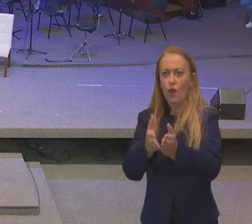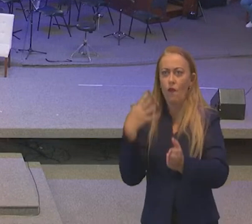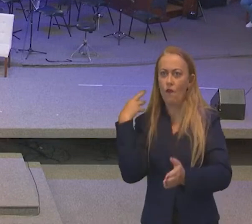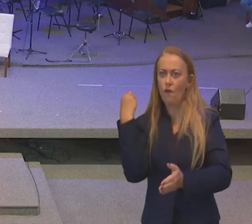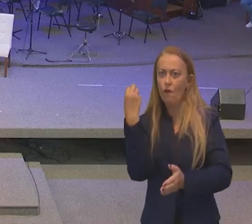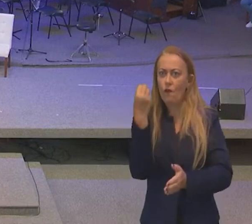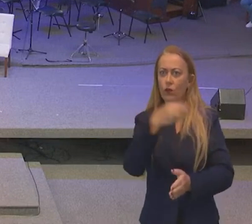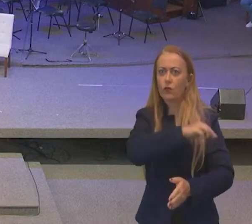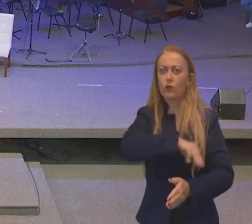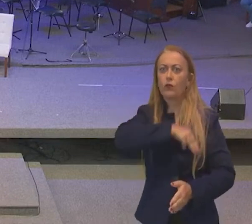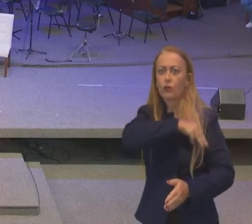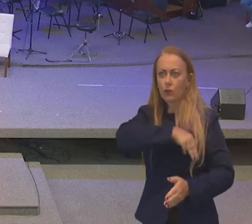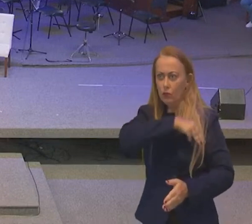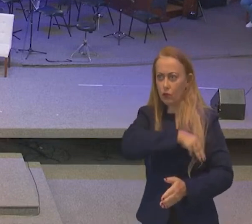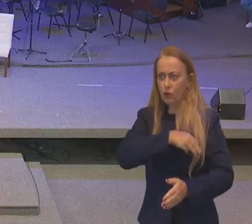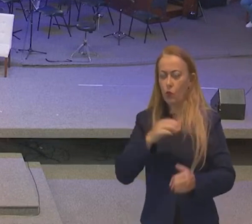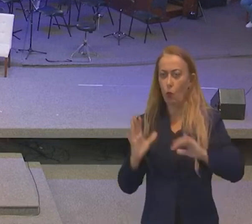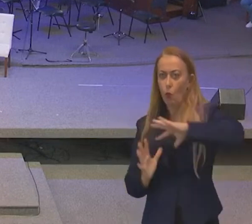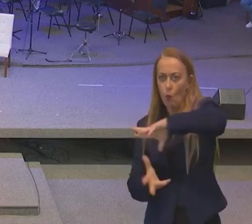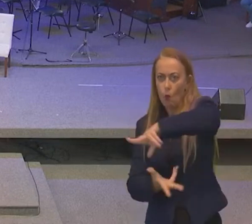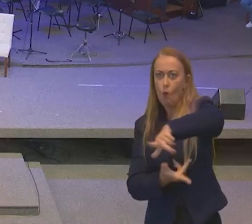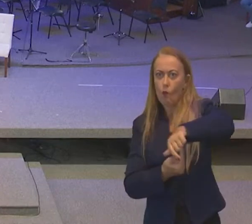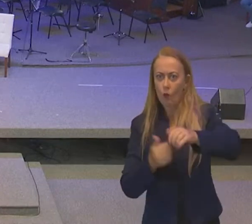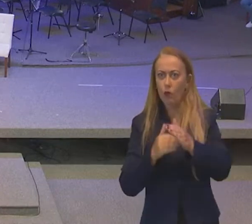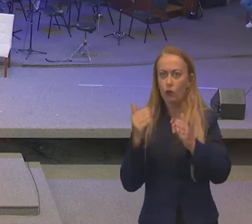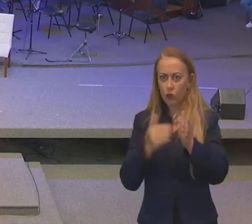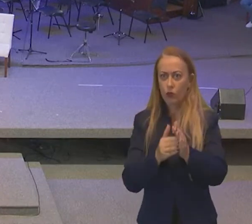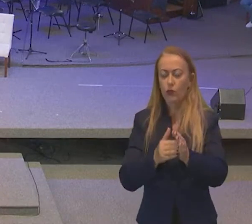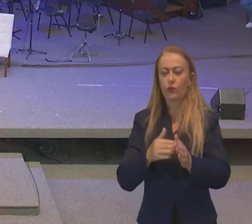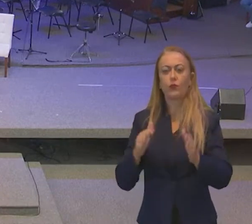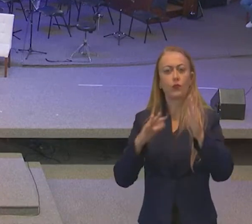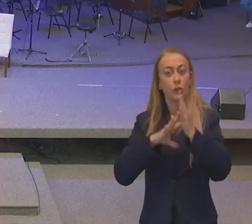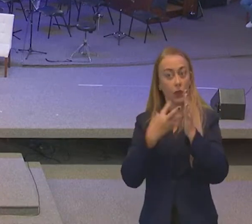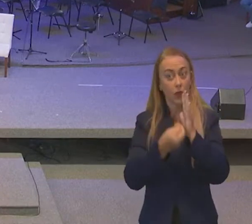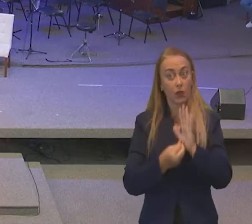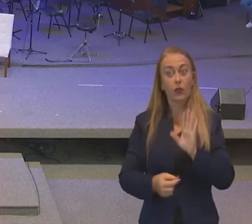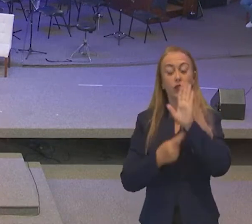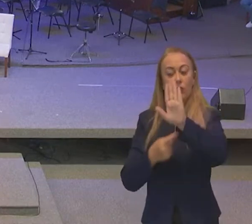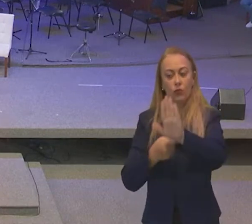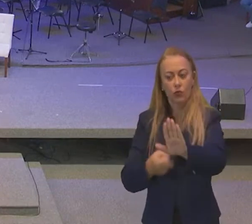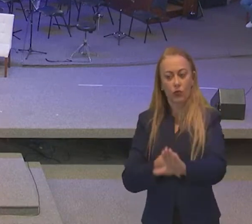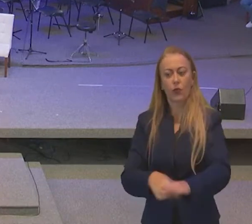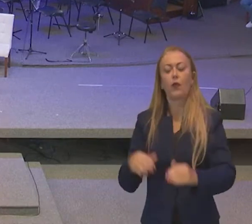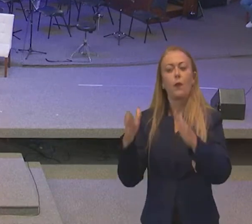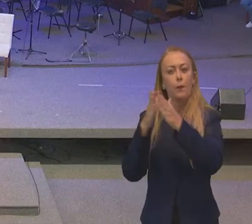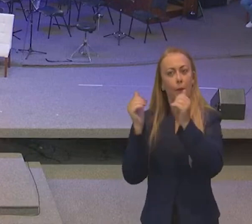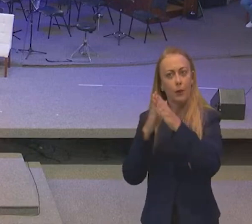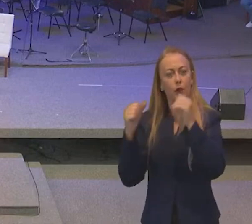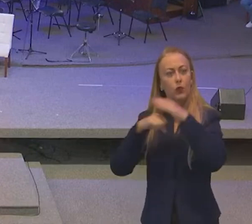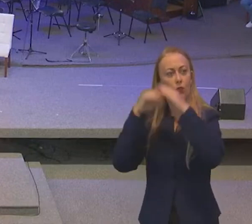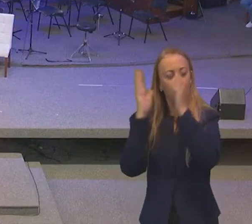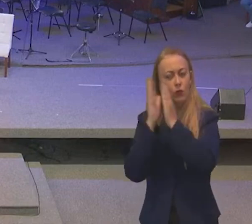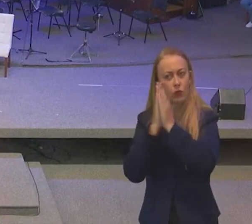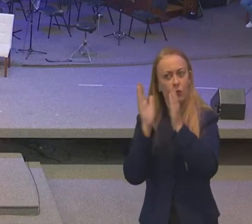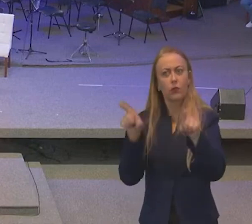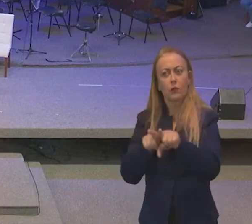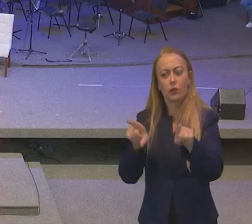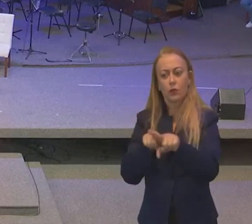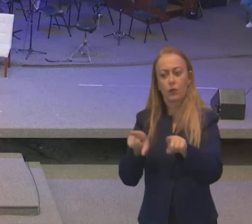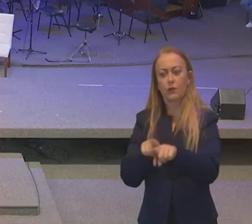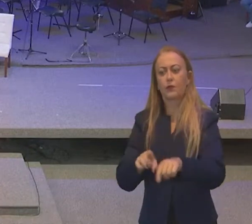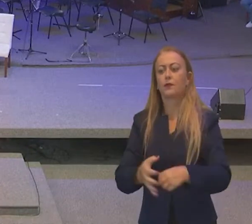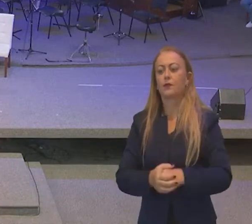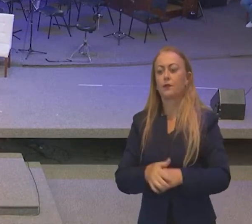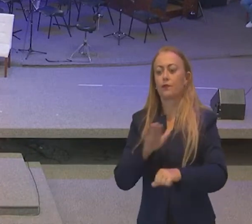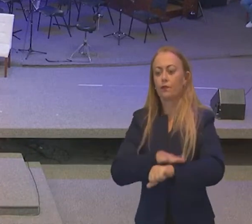A igreja está cooperando com ele, ajudando, e ele vai estar viajando. Pediu que nós orássemos também por ele, nesse